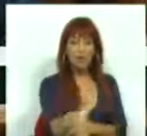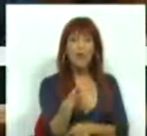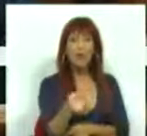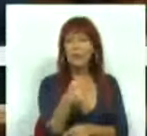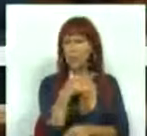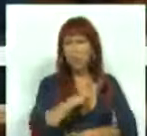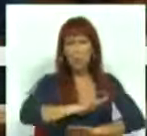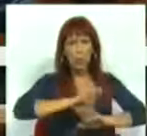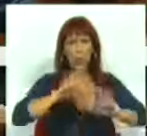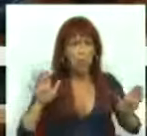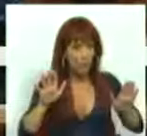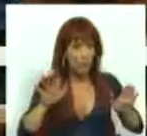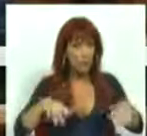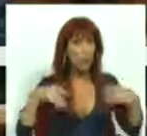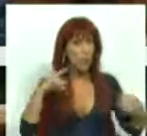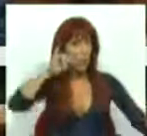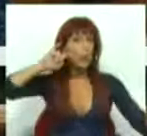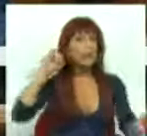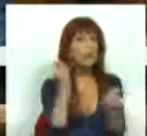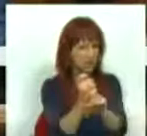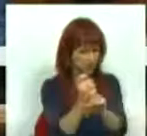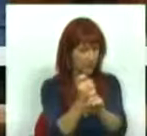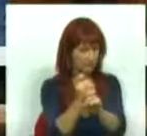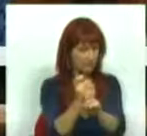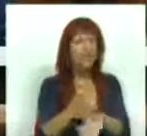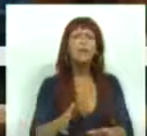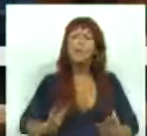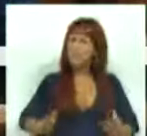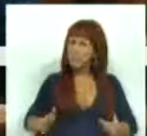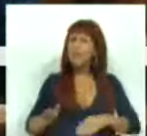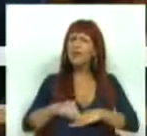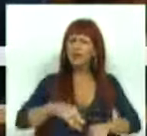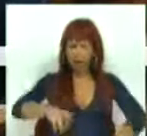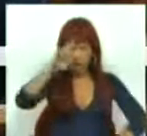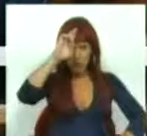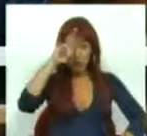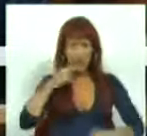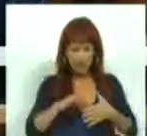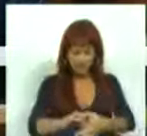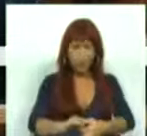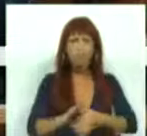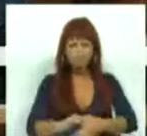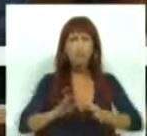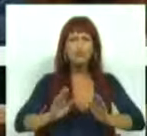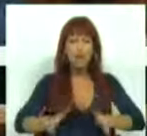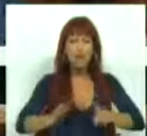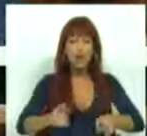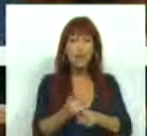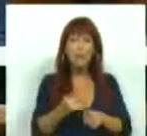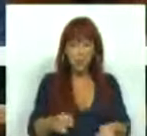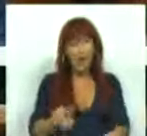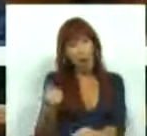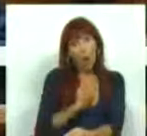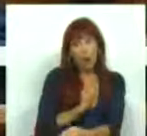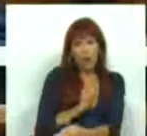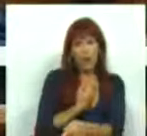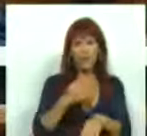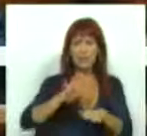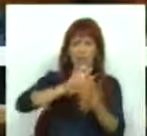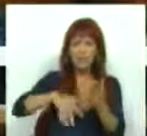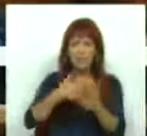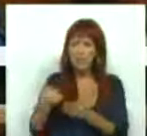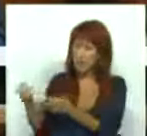é terrivelmente exigente. Já era necessário fazer um grande esforço de consolidação, porque a isso nos obrigamos no